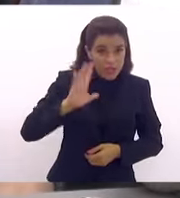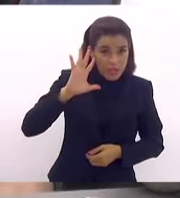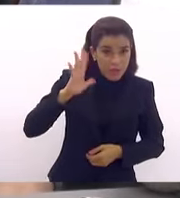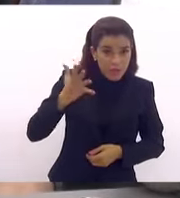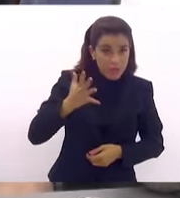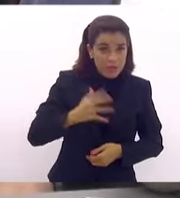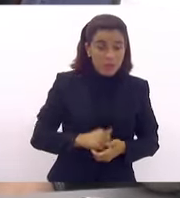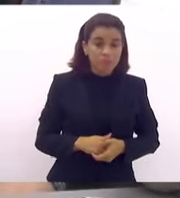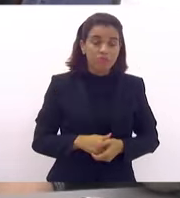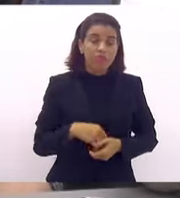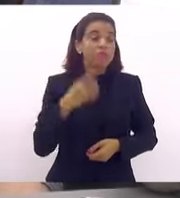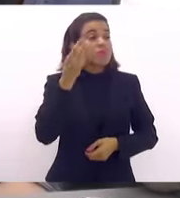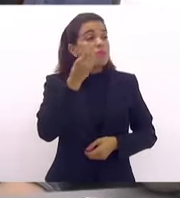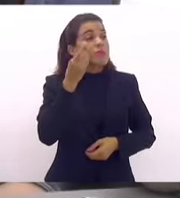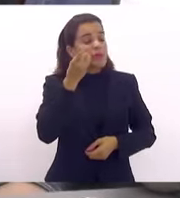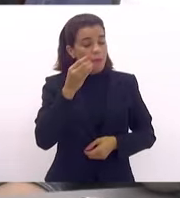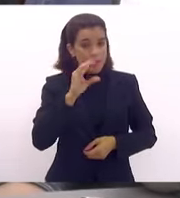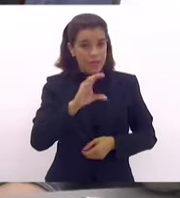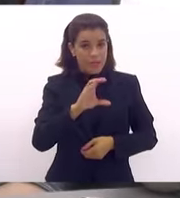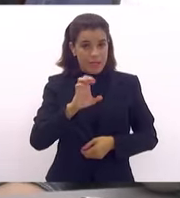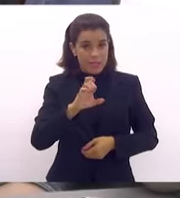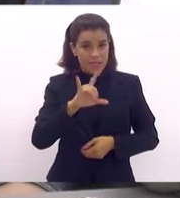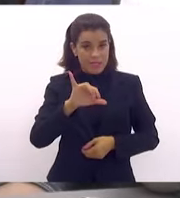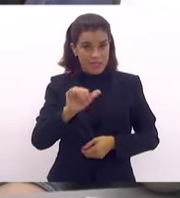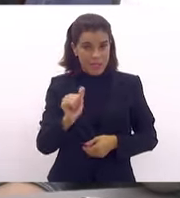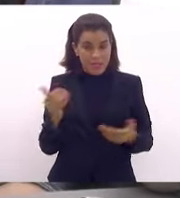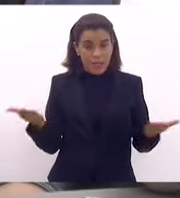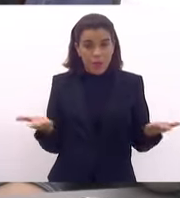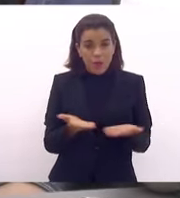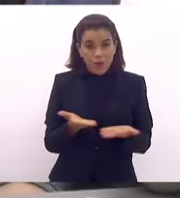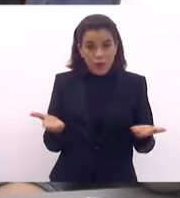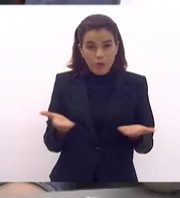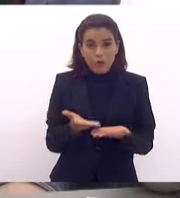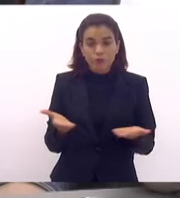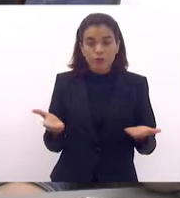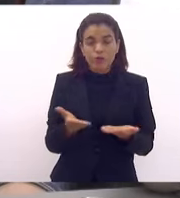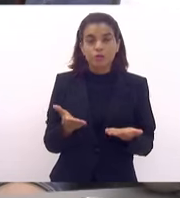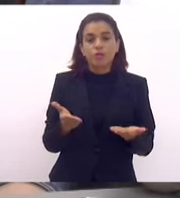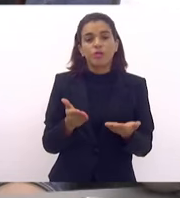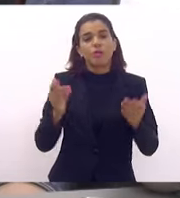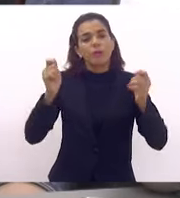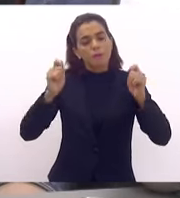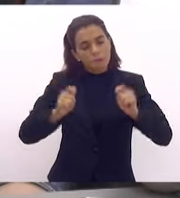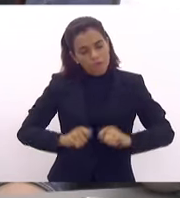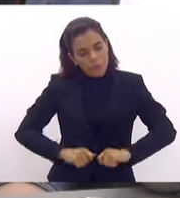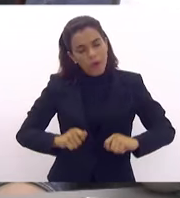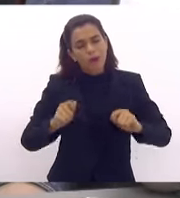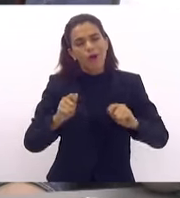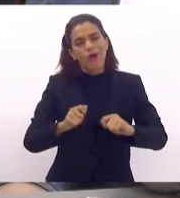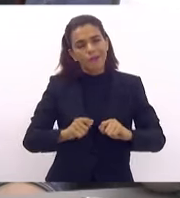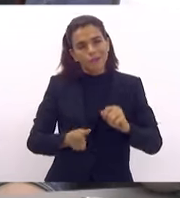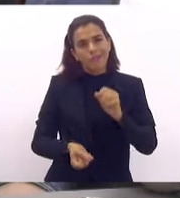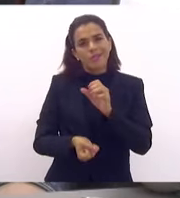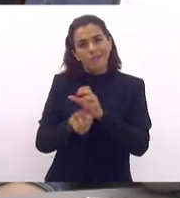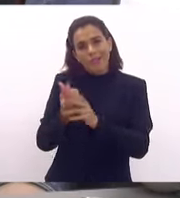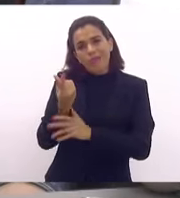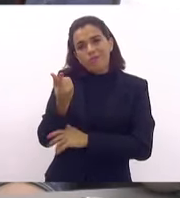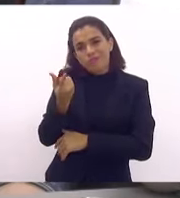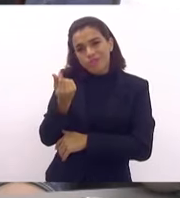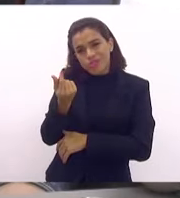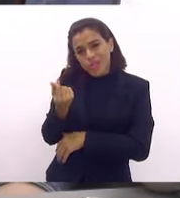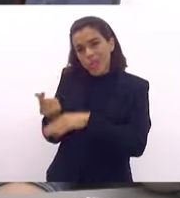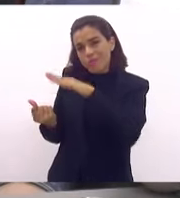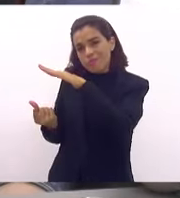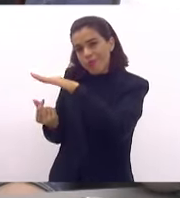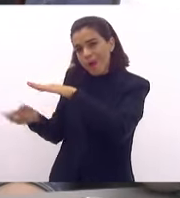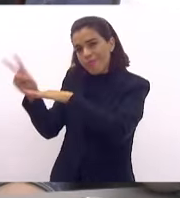depois. Deputada Célia, hoje em dia se pode criar uma reserva de desenvolvimento